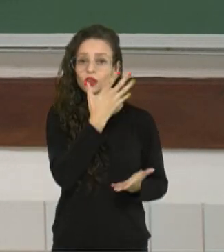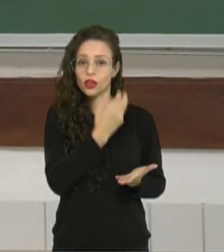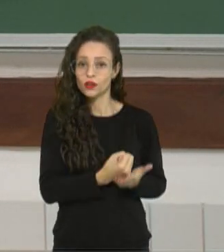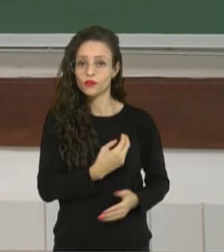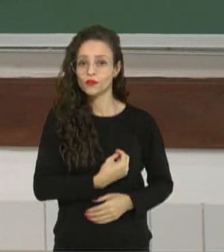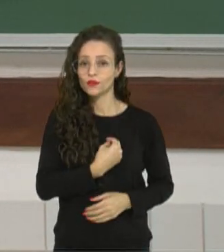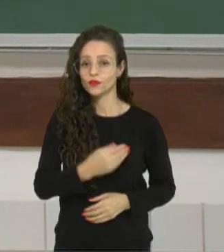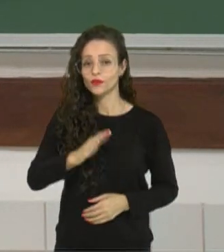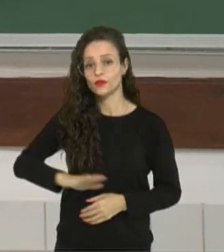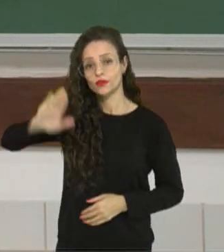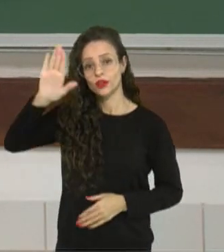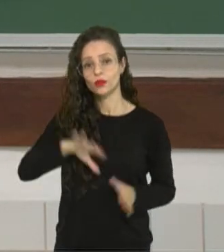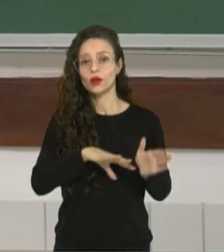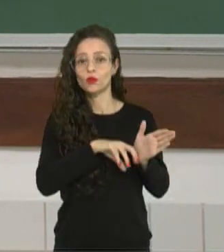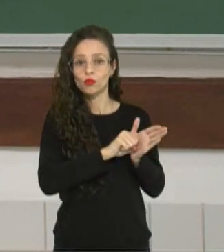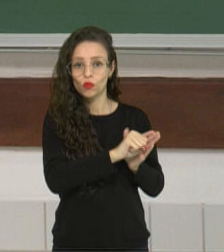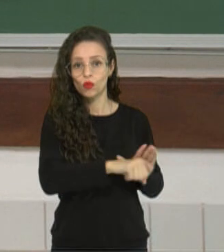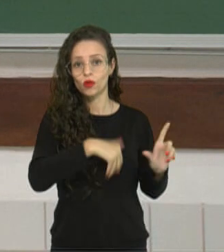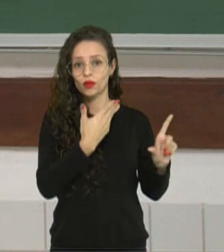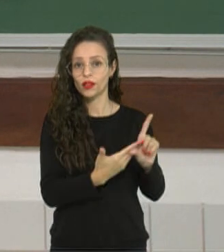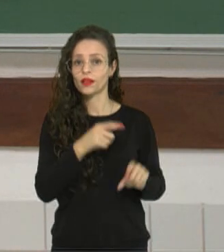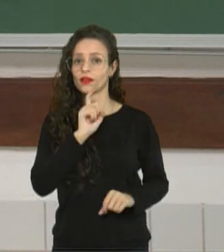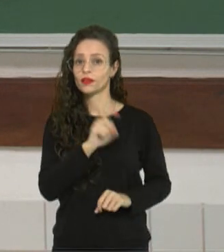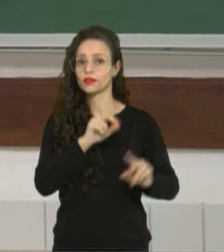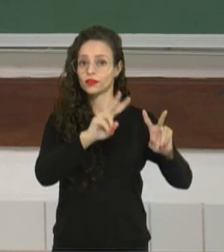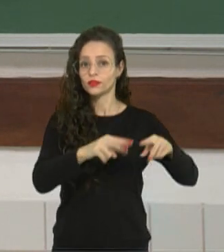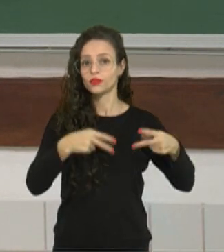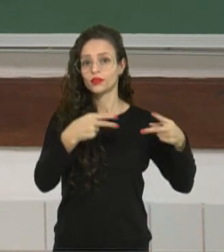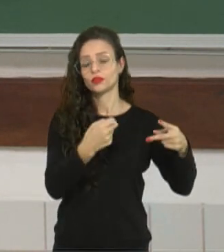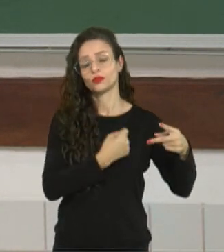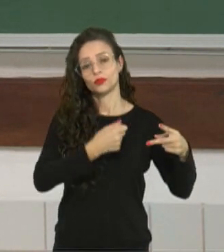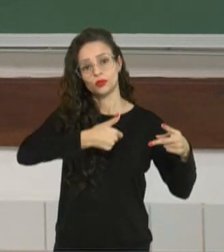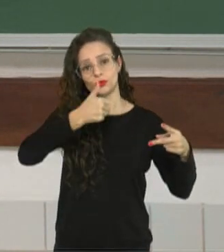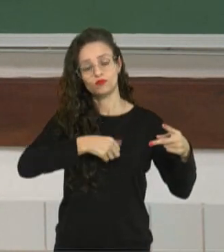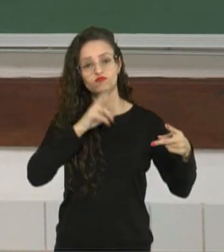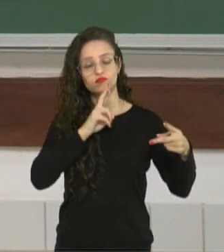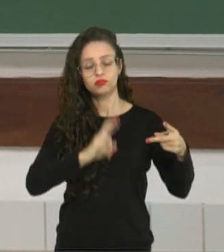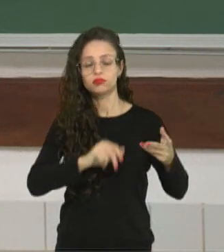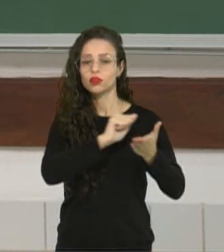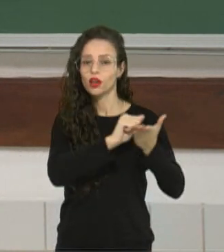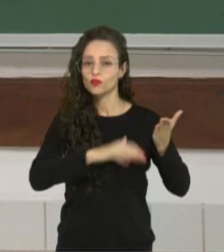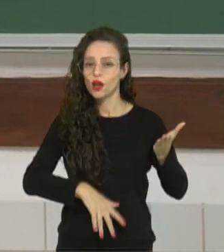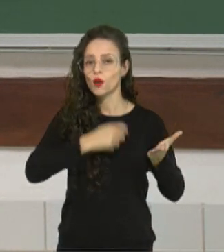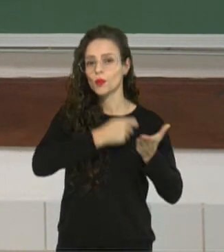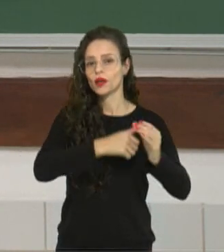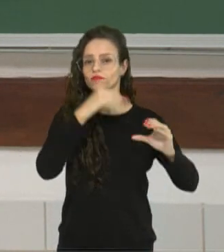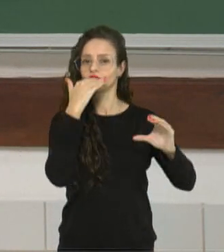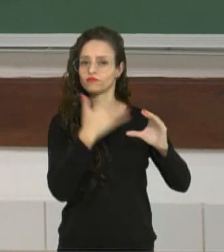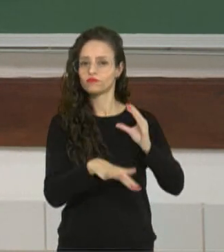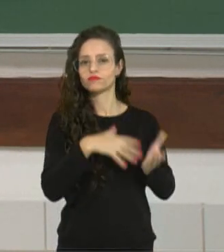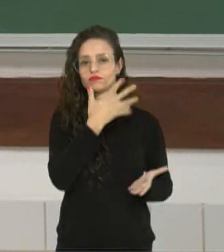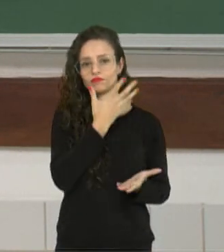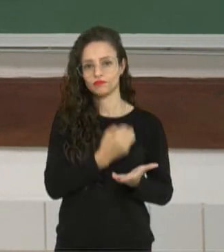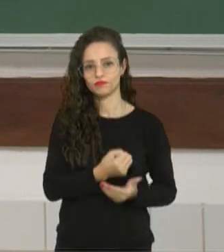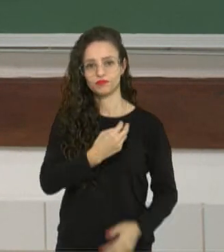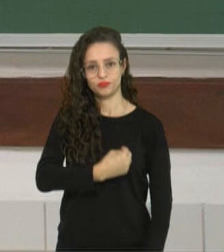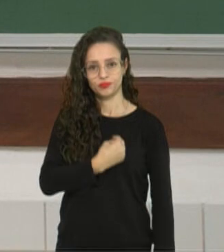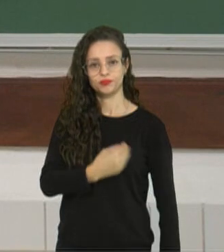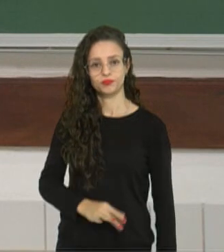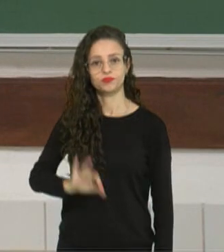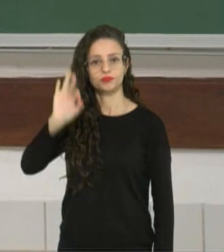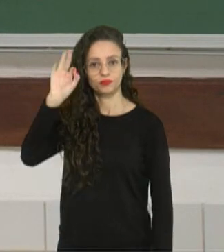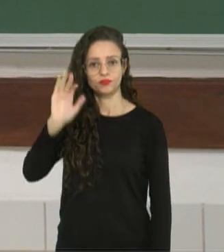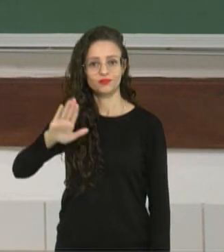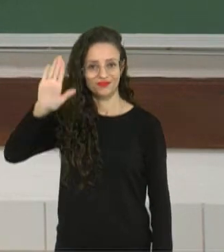no Classroom, não dá para esquecer. Clica lá no link número 1, realiza a atividade obrigatória e envia para você não perder a